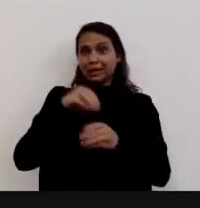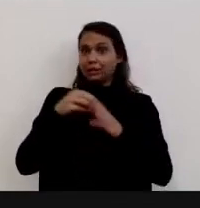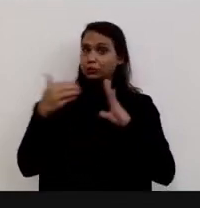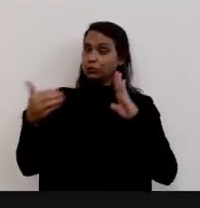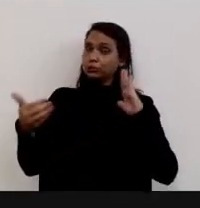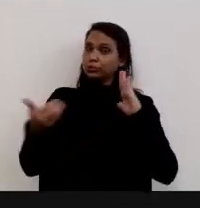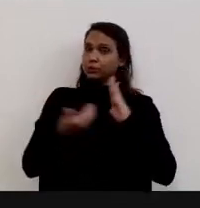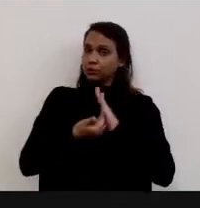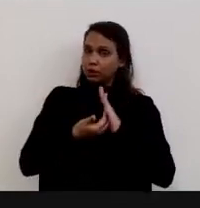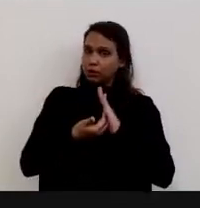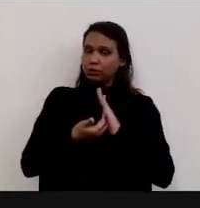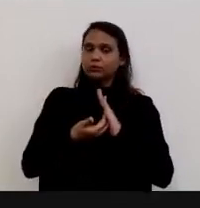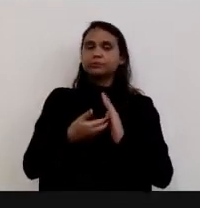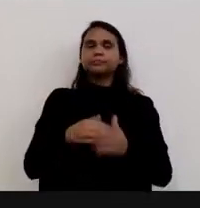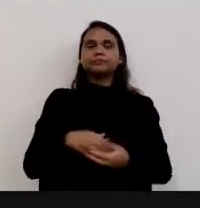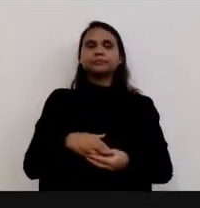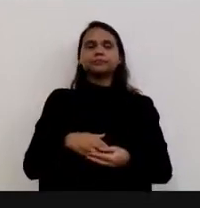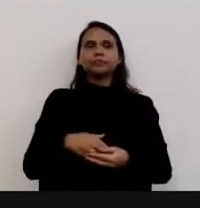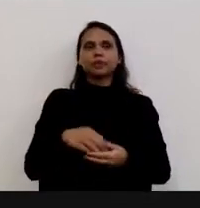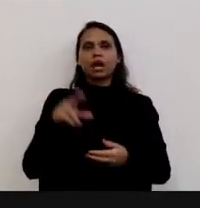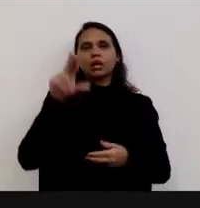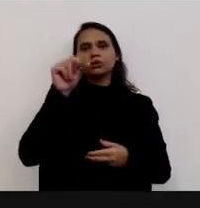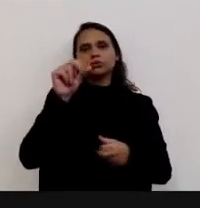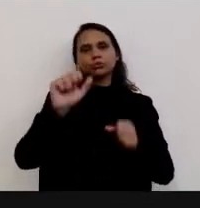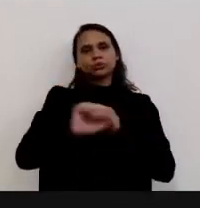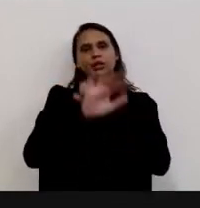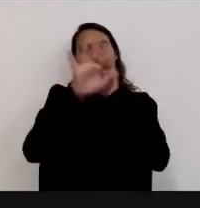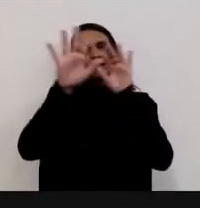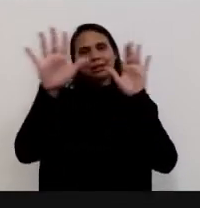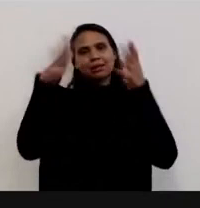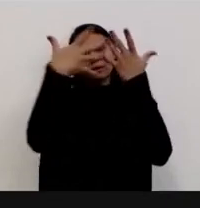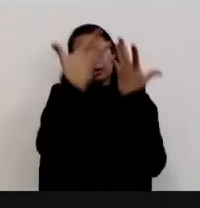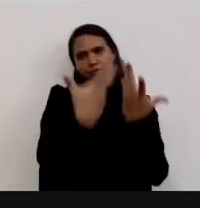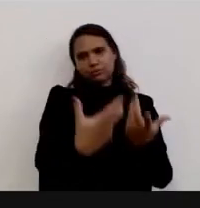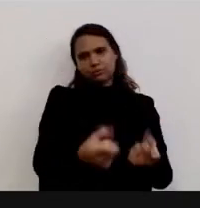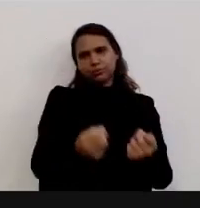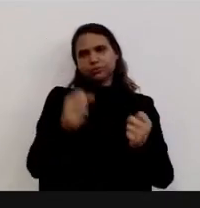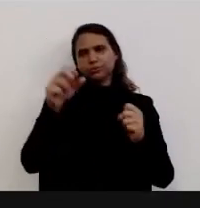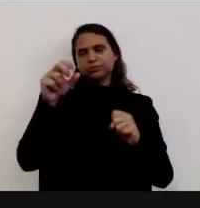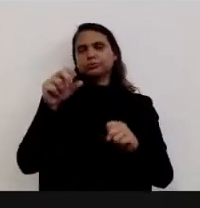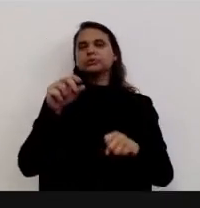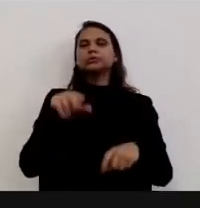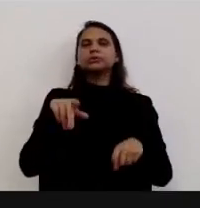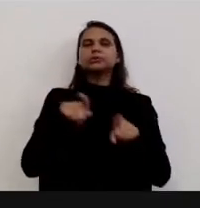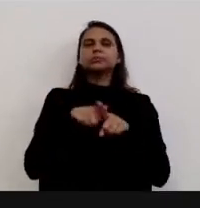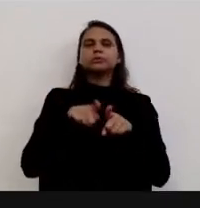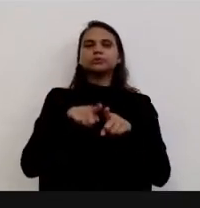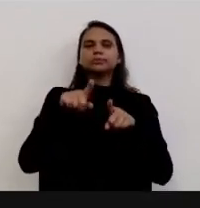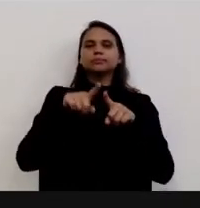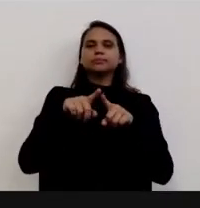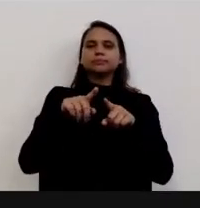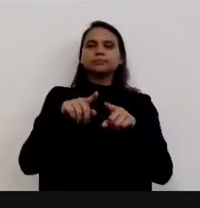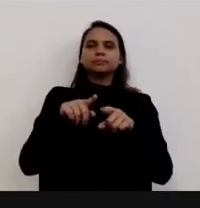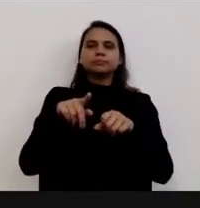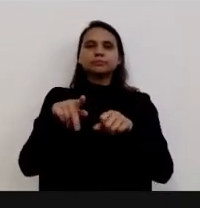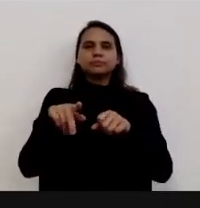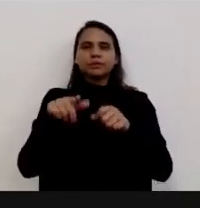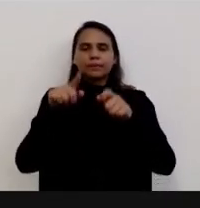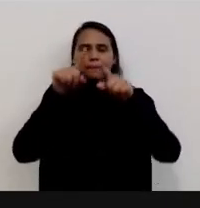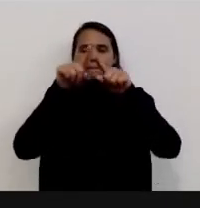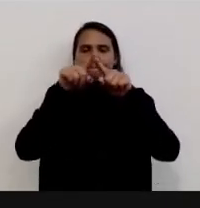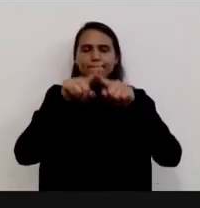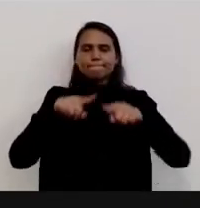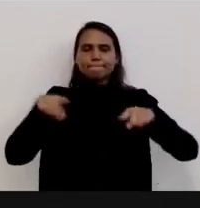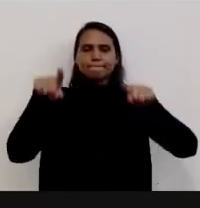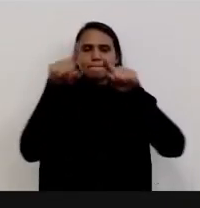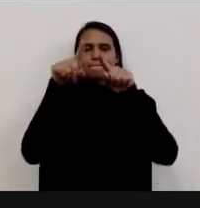tudo que ocorre nas sessões plenárias. Azul claro é o que é atendido. E a parte de laranja já é o que há em comissões, tanto as